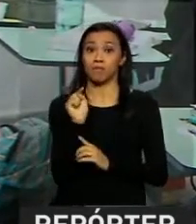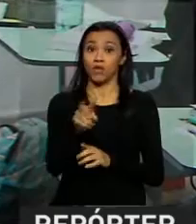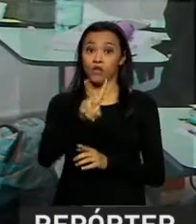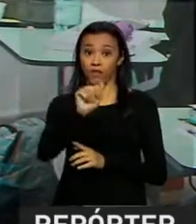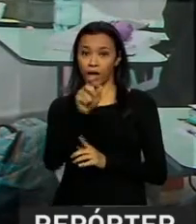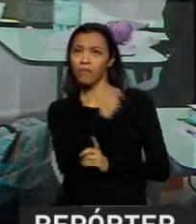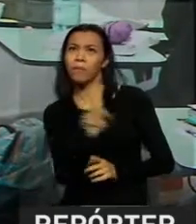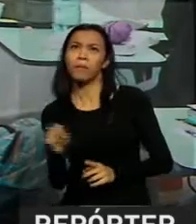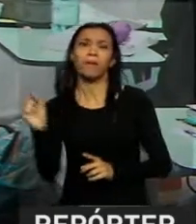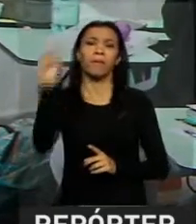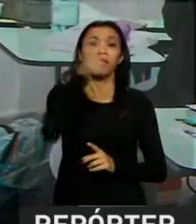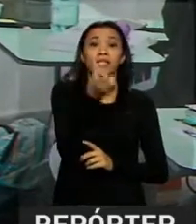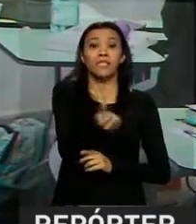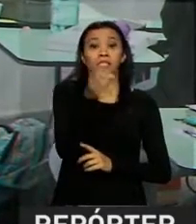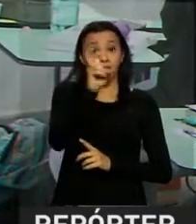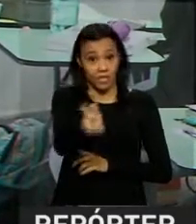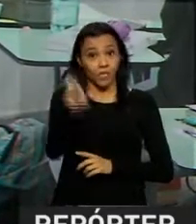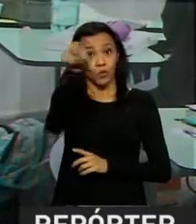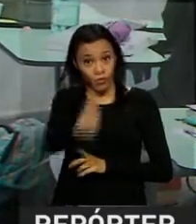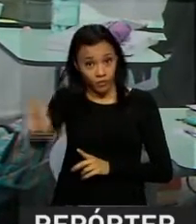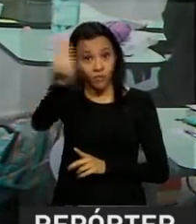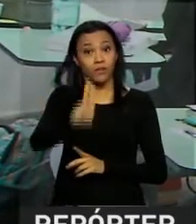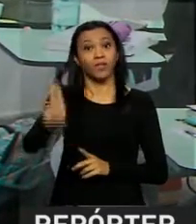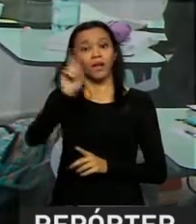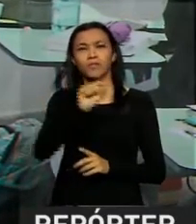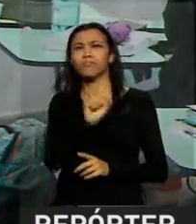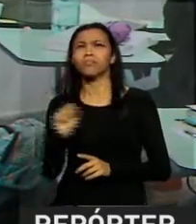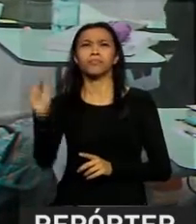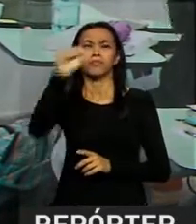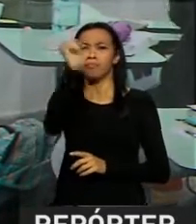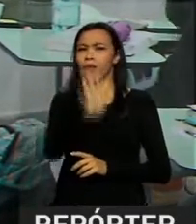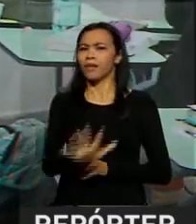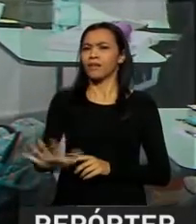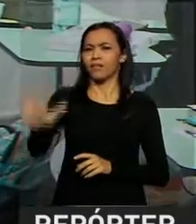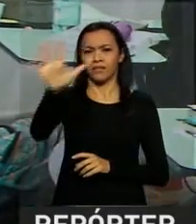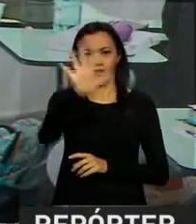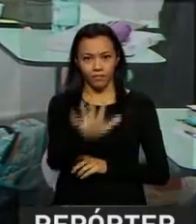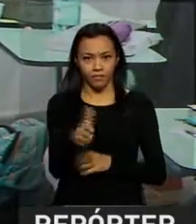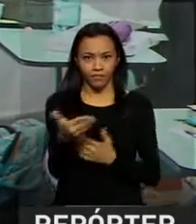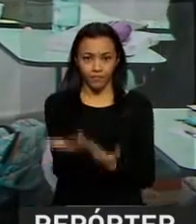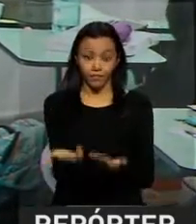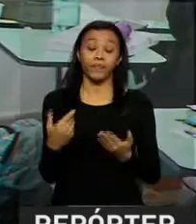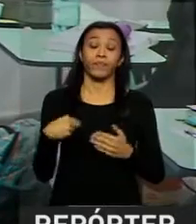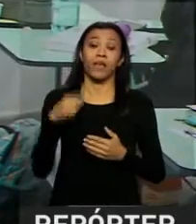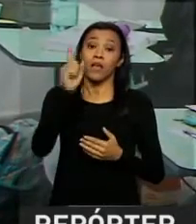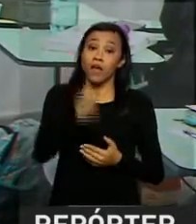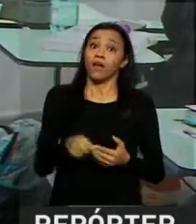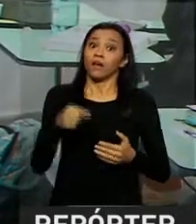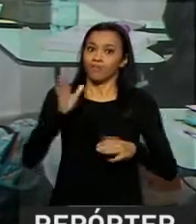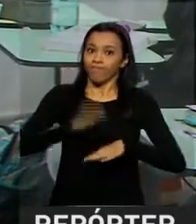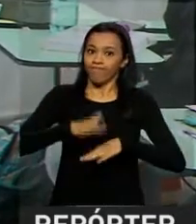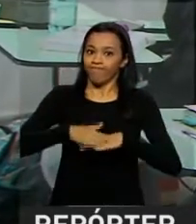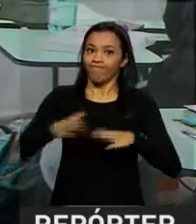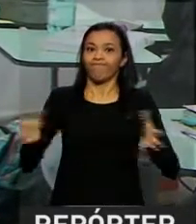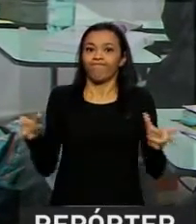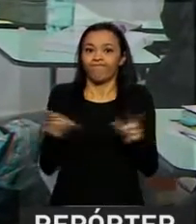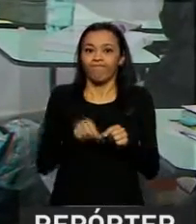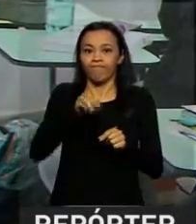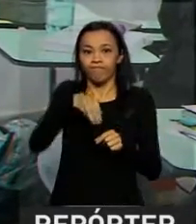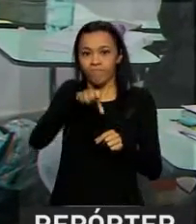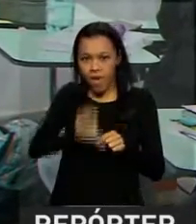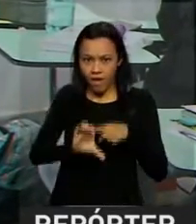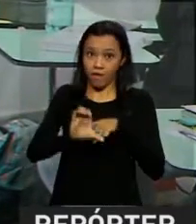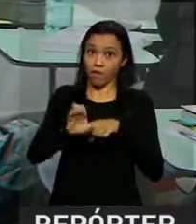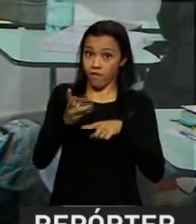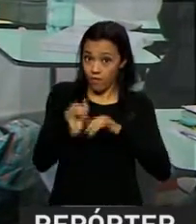65 instituições públicas de ensino superior espalhadas por todo o país. De acordo com o Ministério da Educação, este